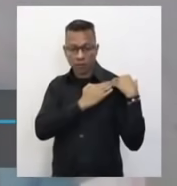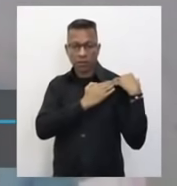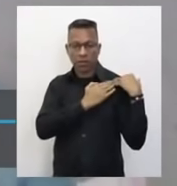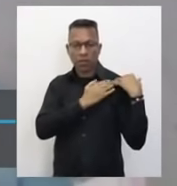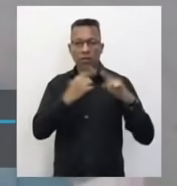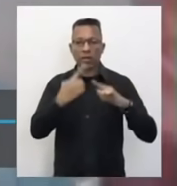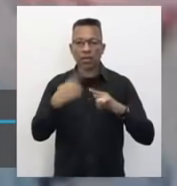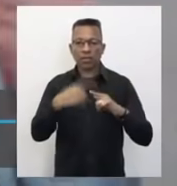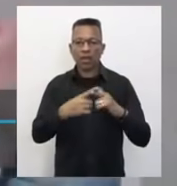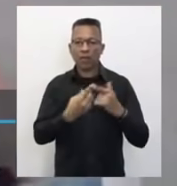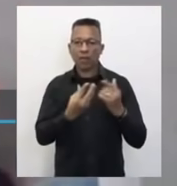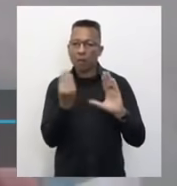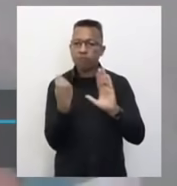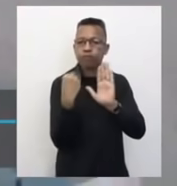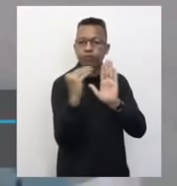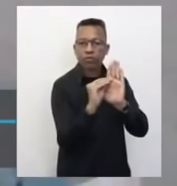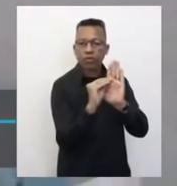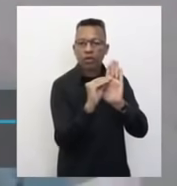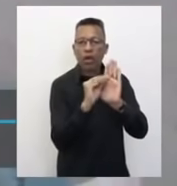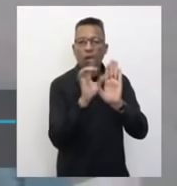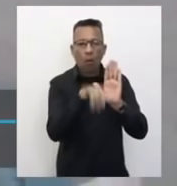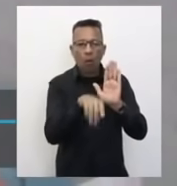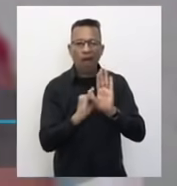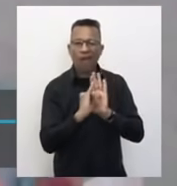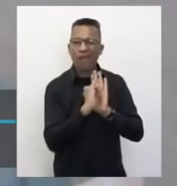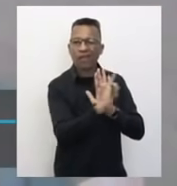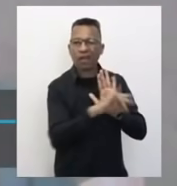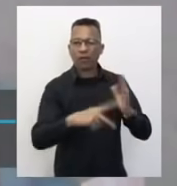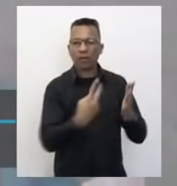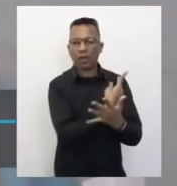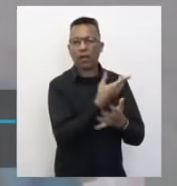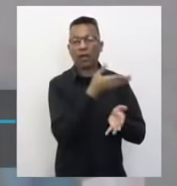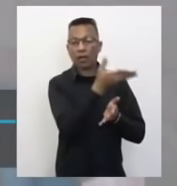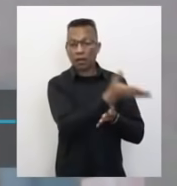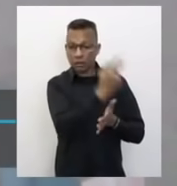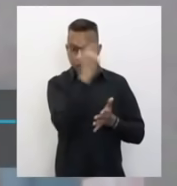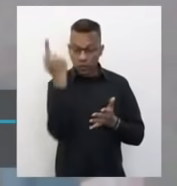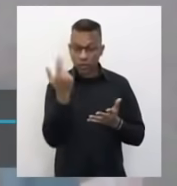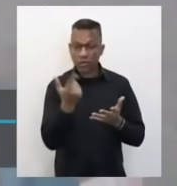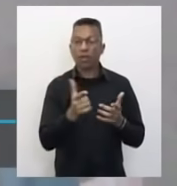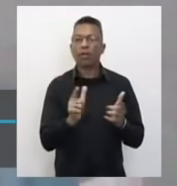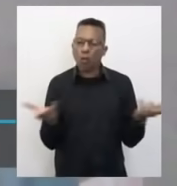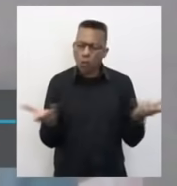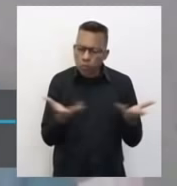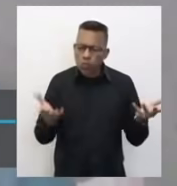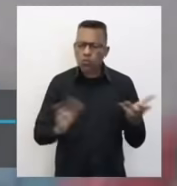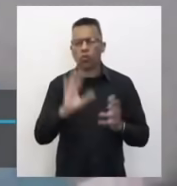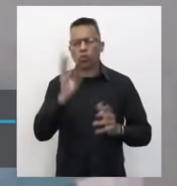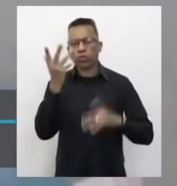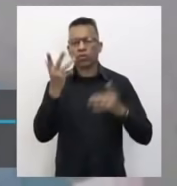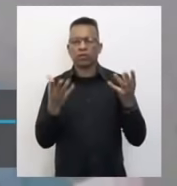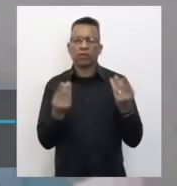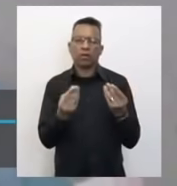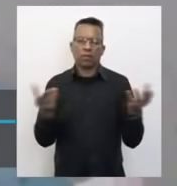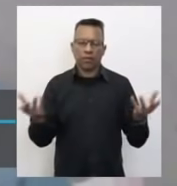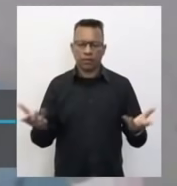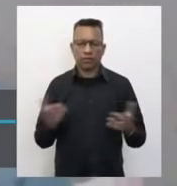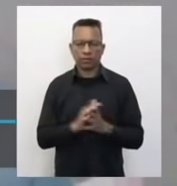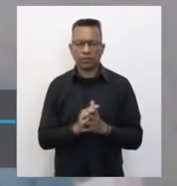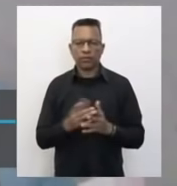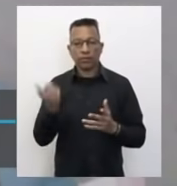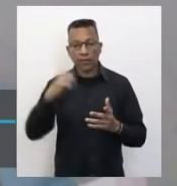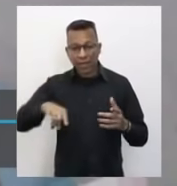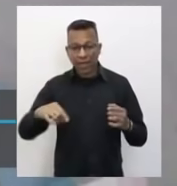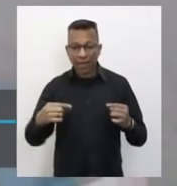corre o risco de desinformar as pessoas, que é algo que acontece muito, e acho que até por isso que o aluno que a Ju citou disse,